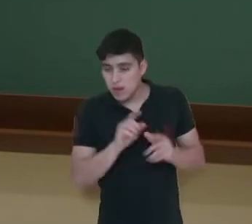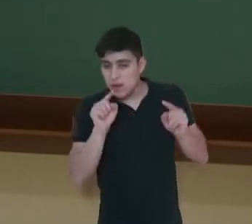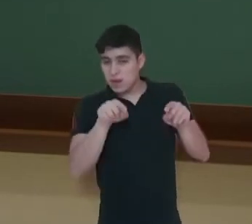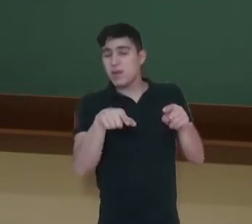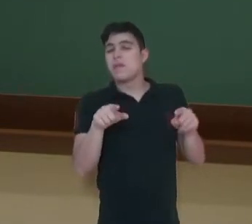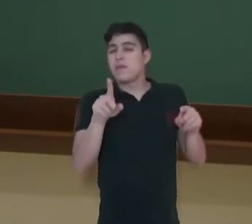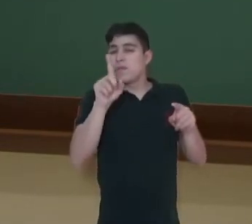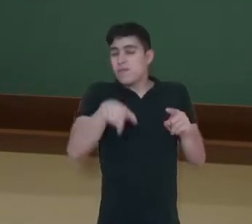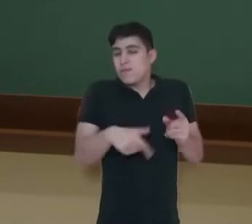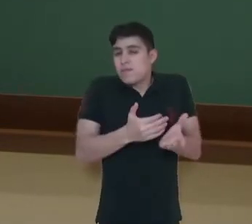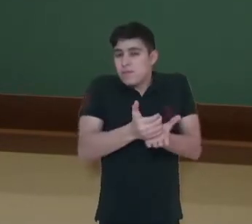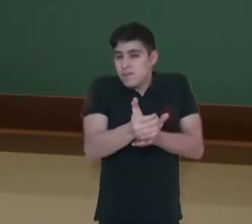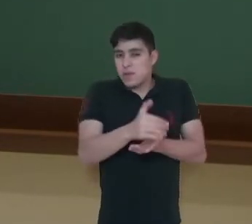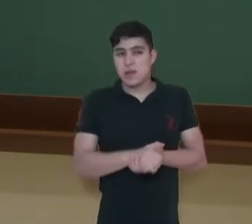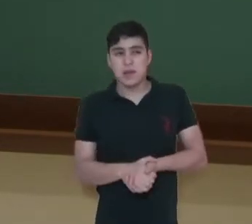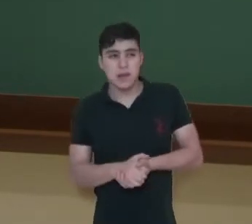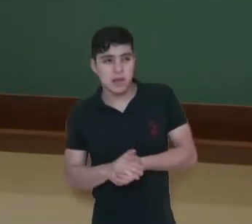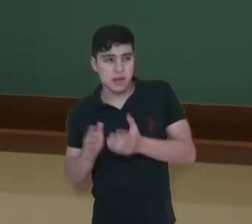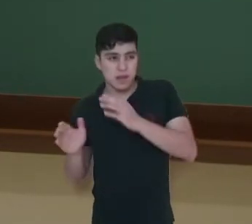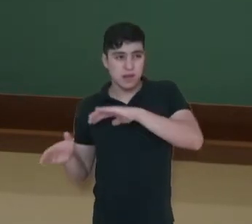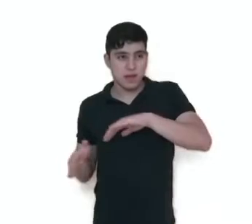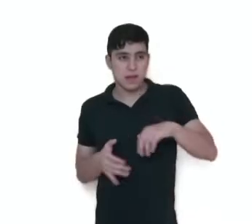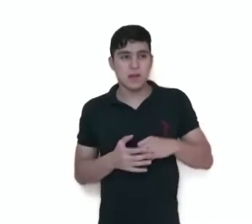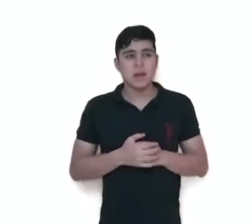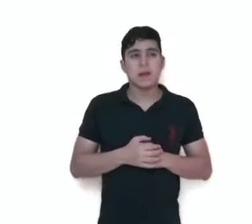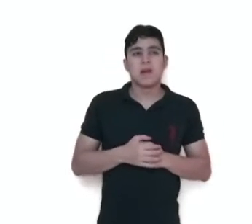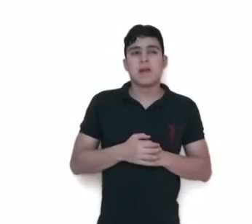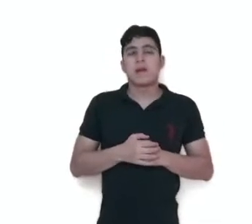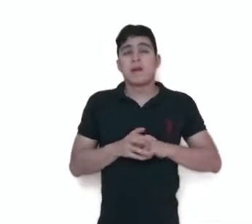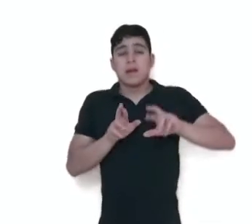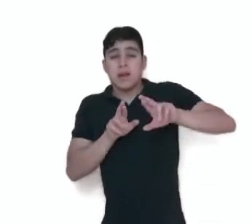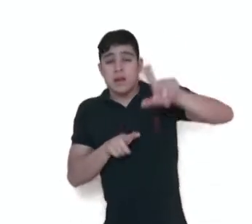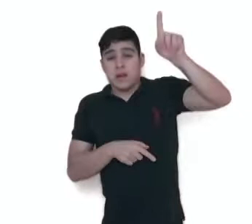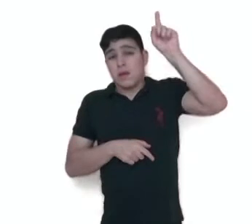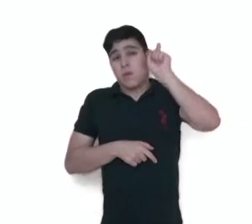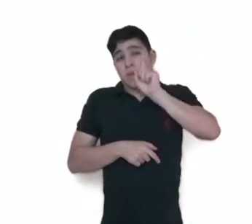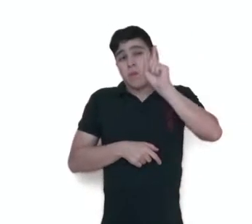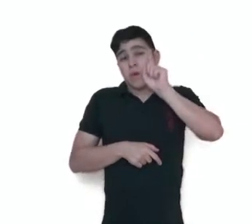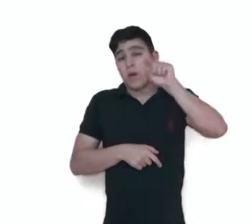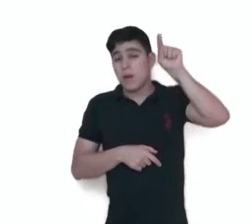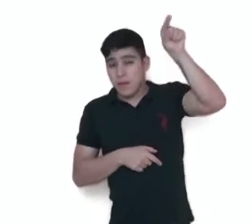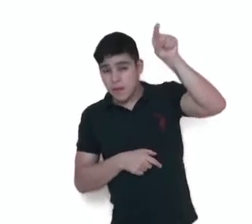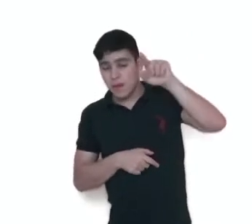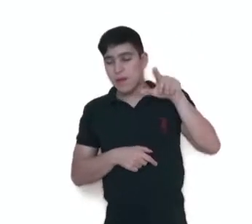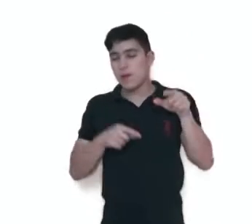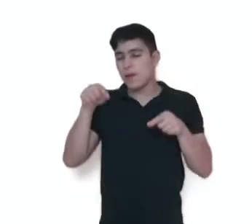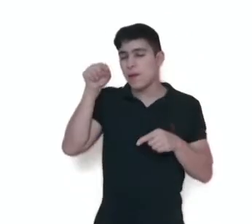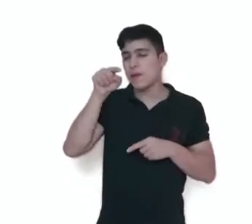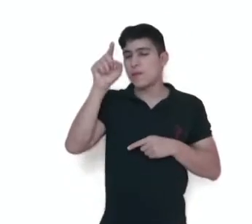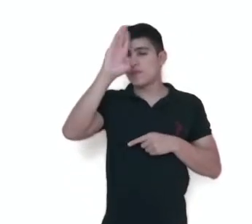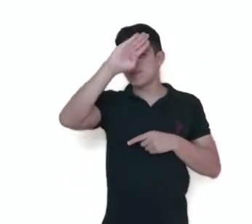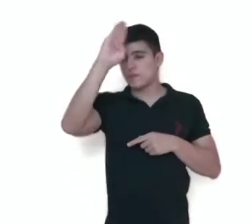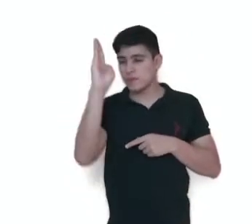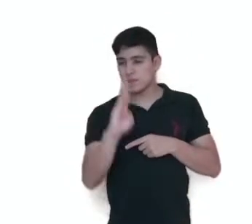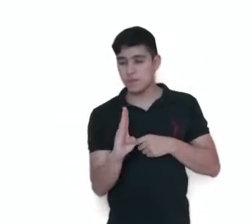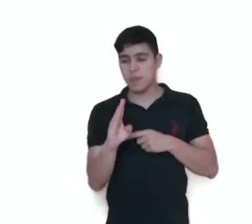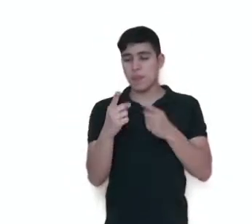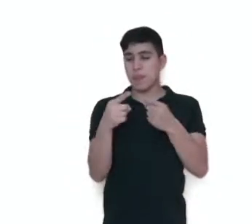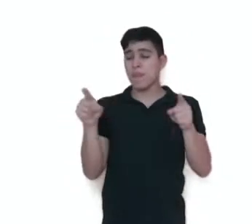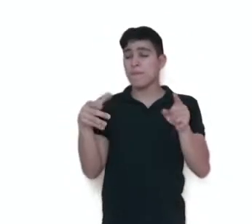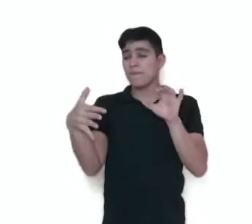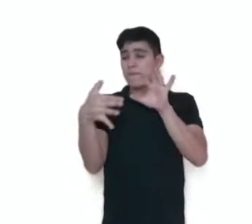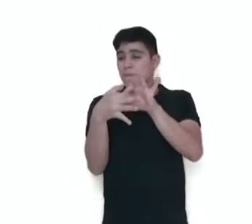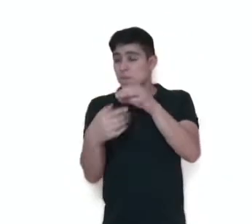início. Então, diferentemente do rap dos Estados Unidos, gangues, violência e tentação, aqui no nosso país as letras são muito mais politizadas